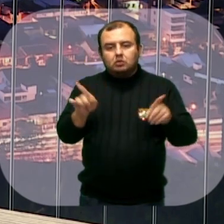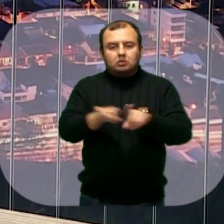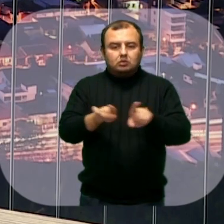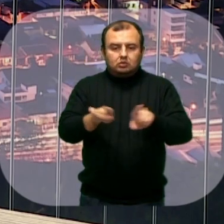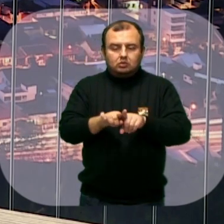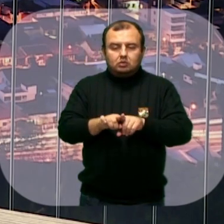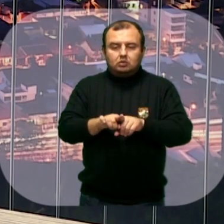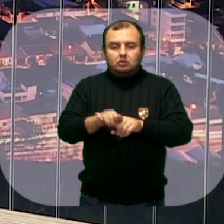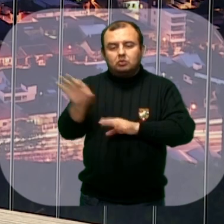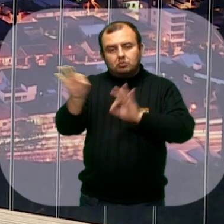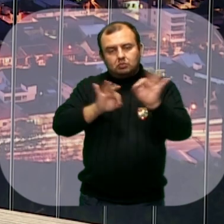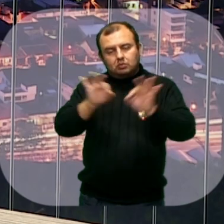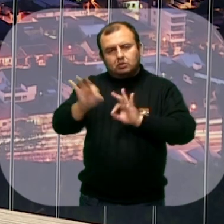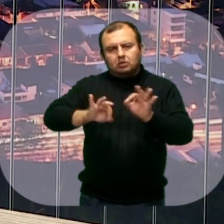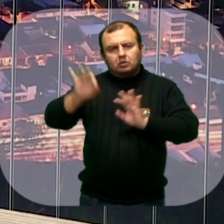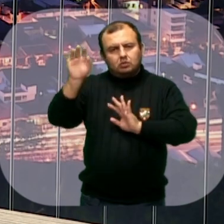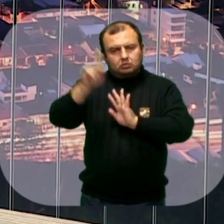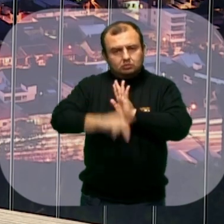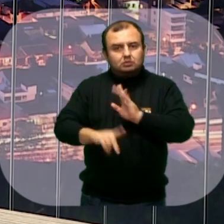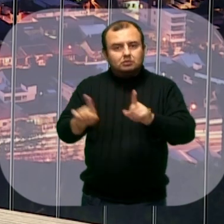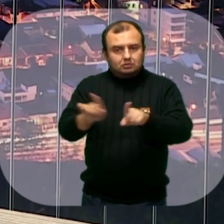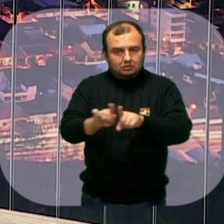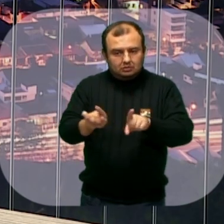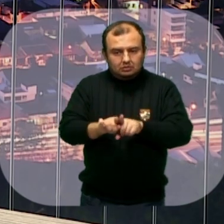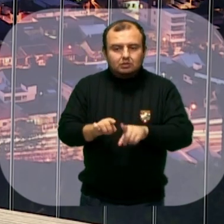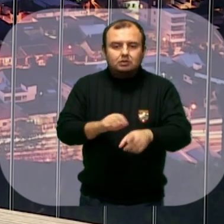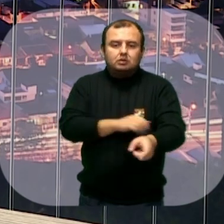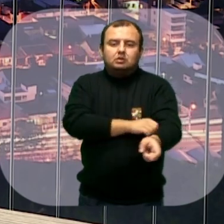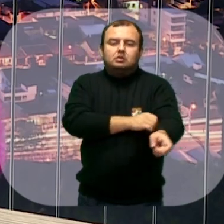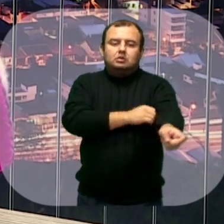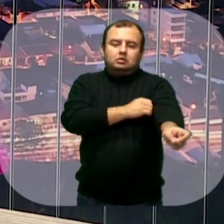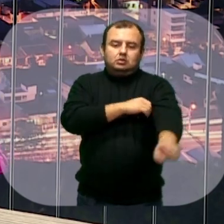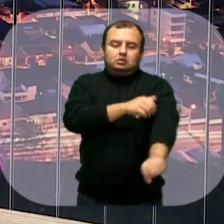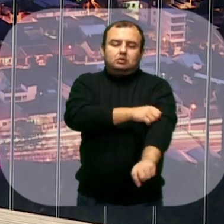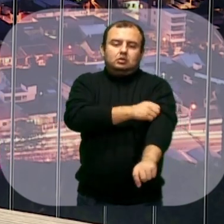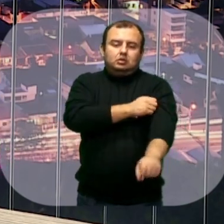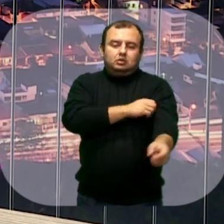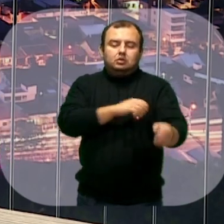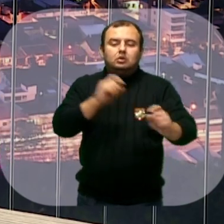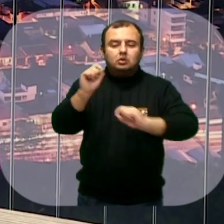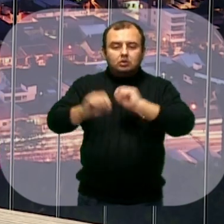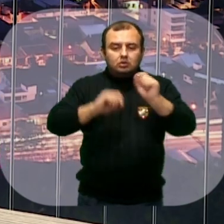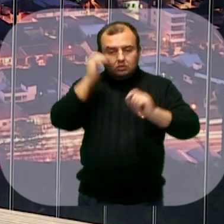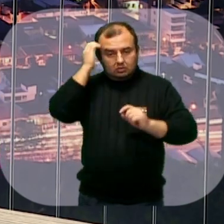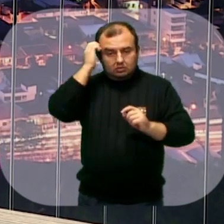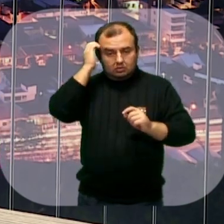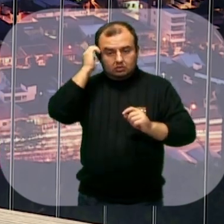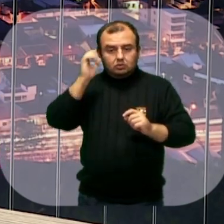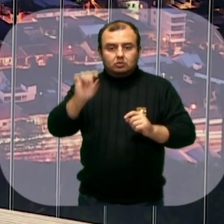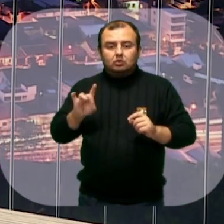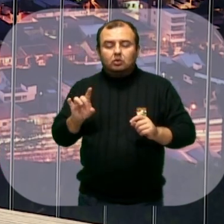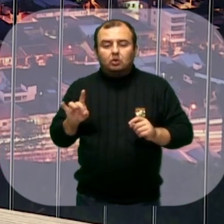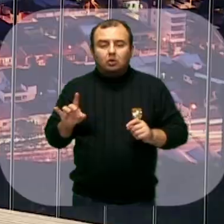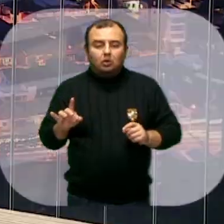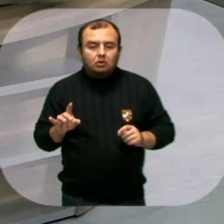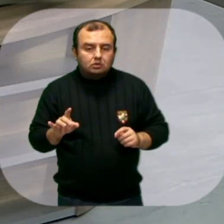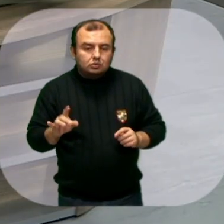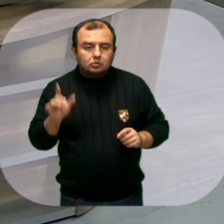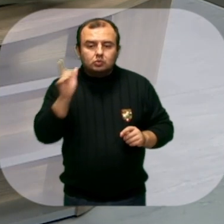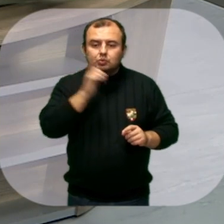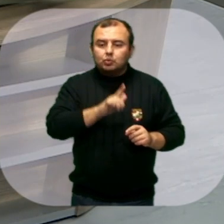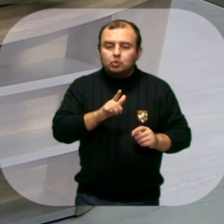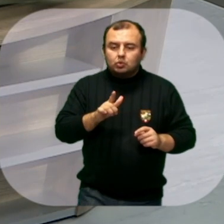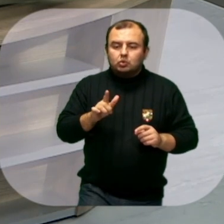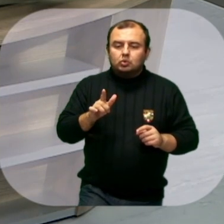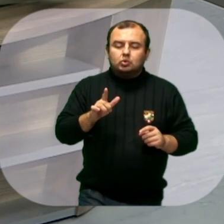os idealizadores, né? Que é exatamente essa questão de não apenas você conseguir,